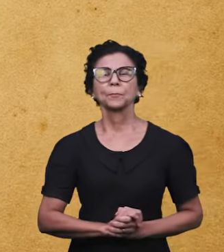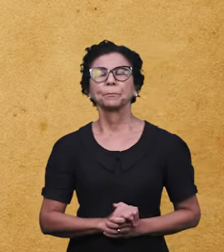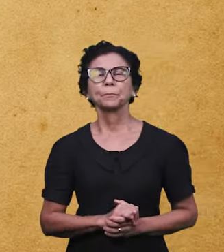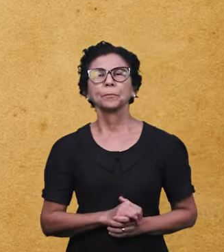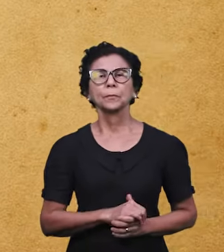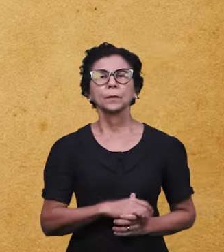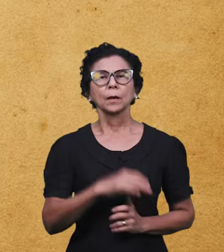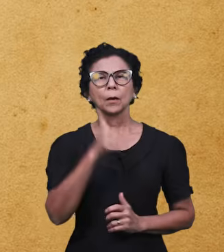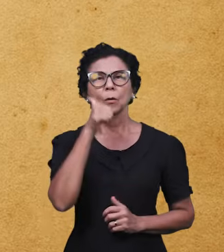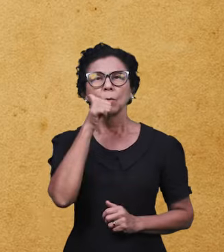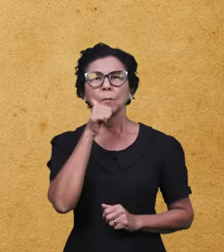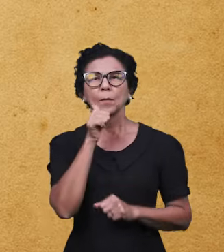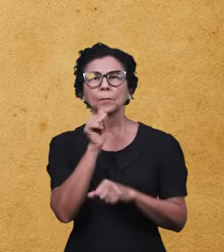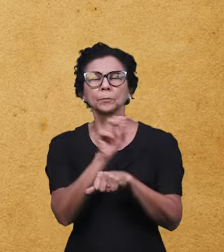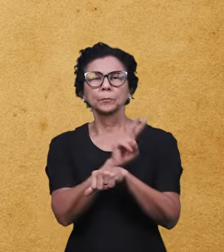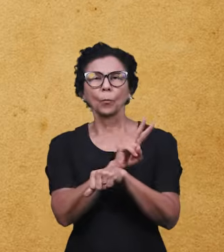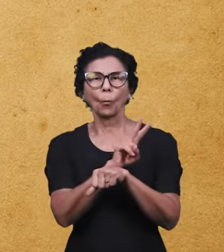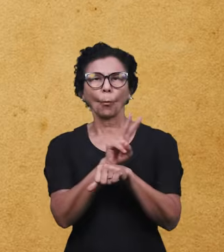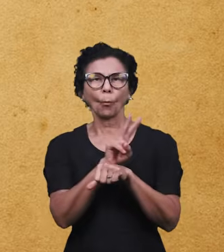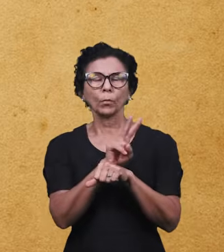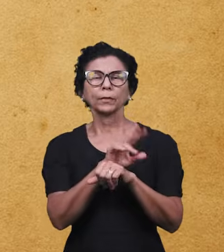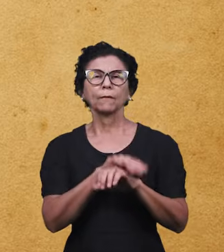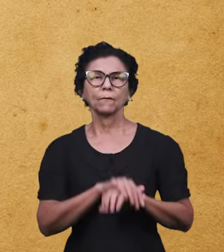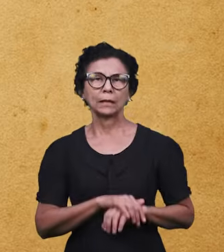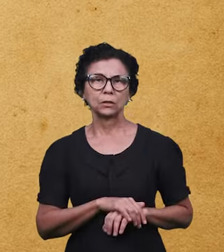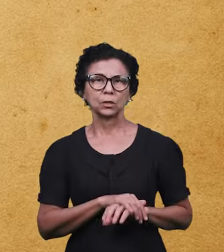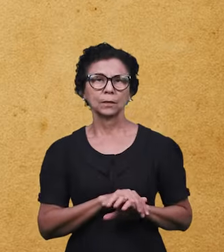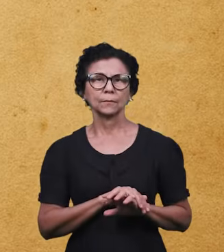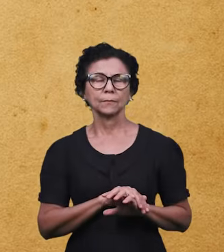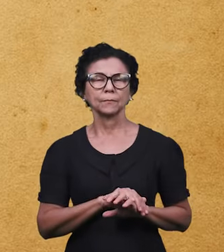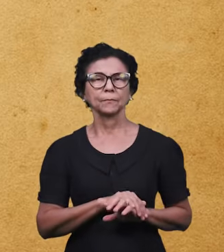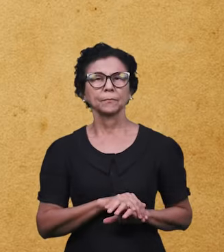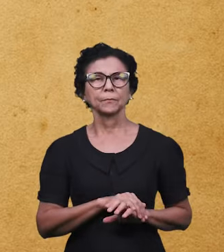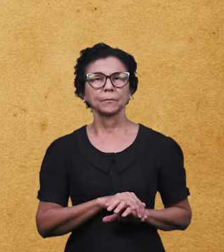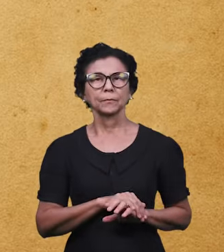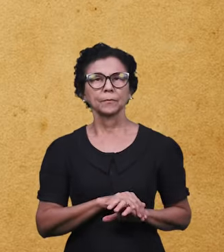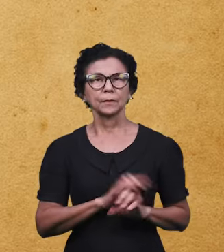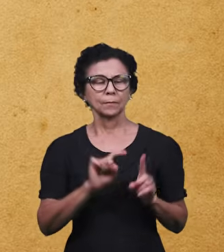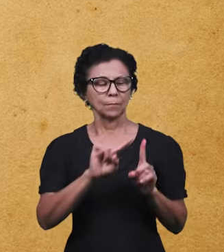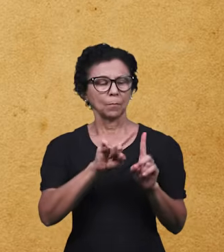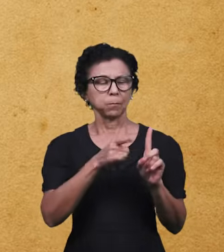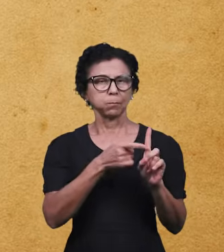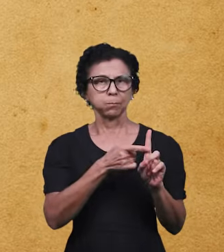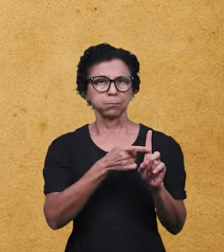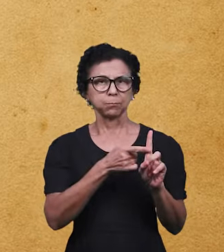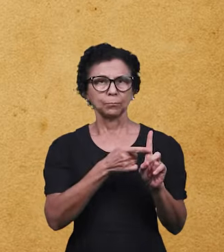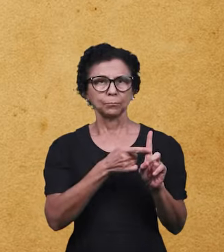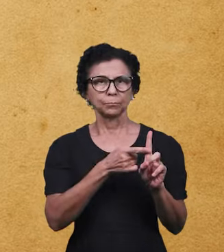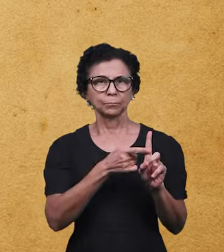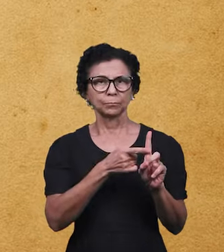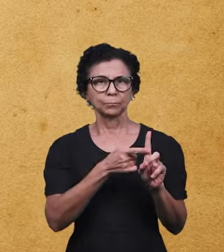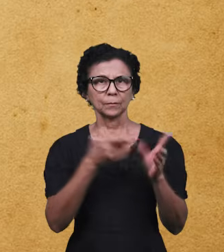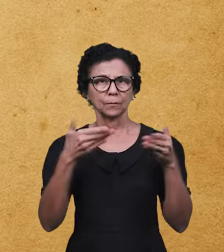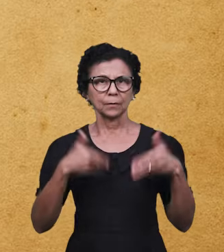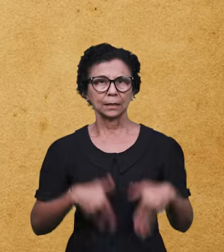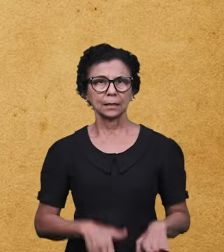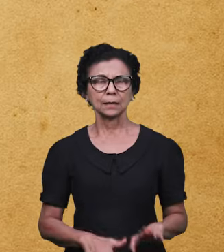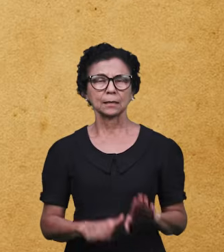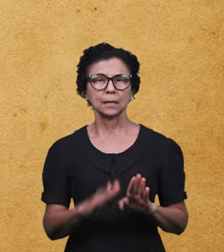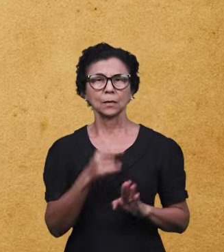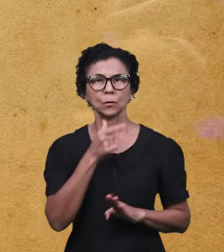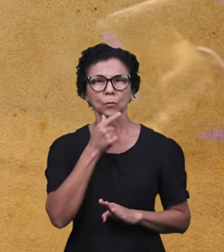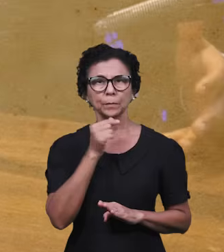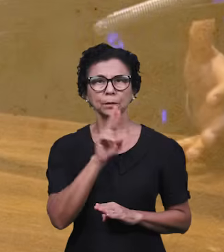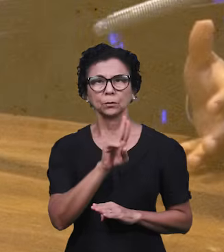conceberá e dará à luz um filho, e o seu nome será Emanuel. Ou seja, um projeto